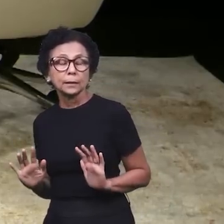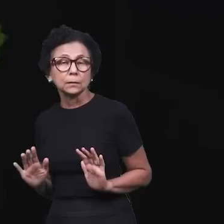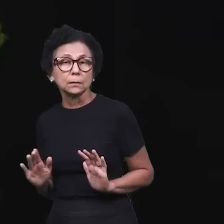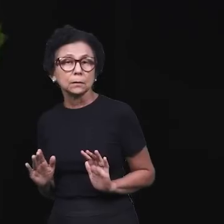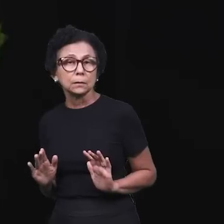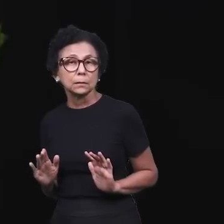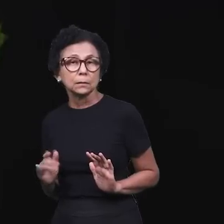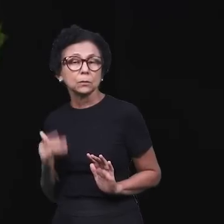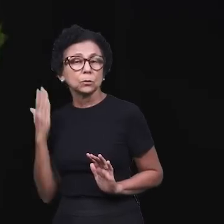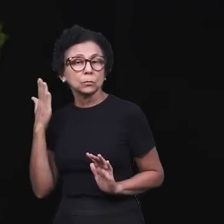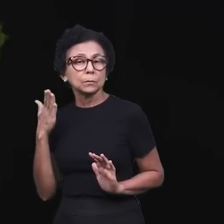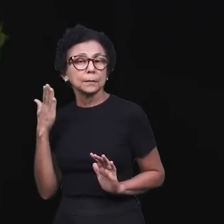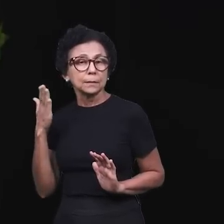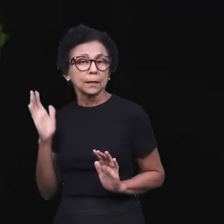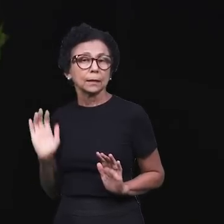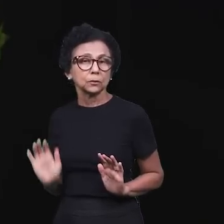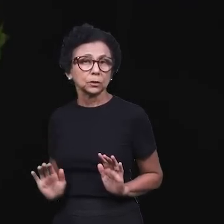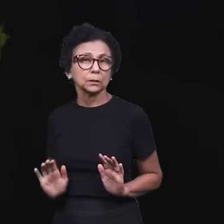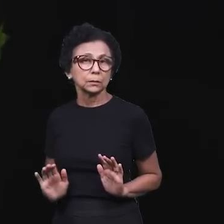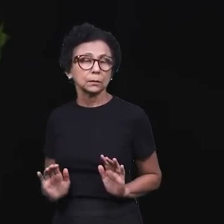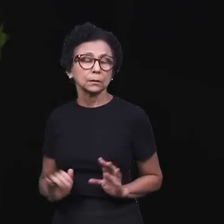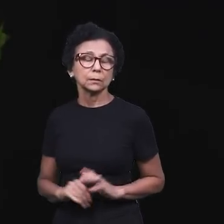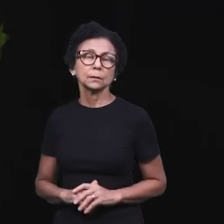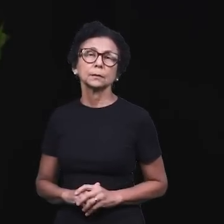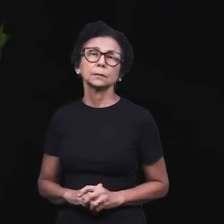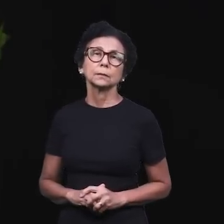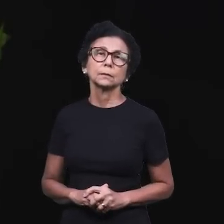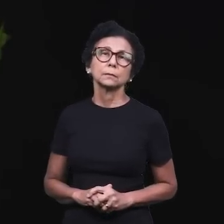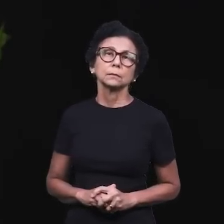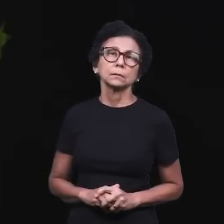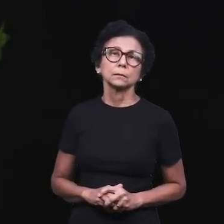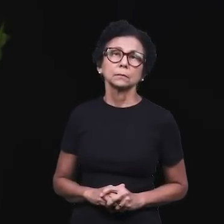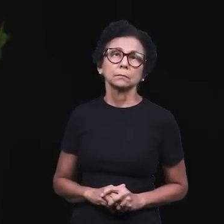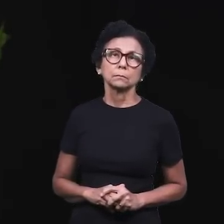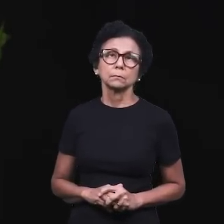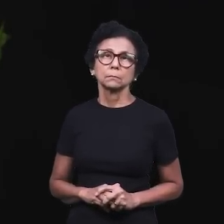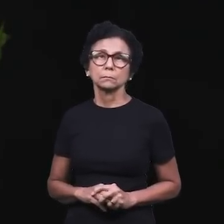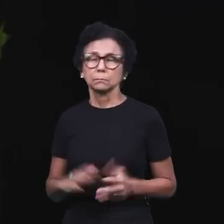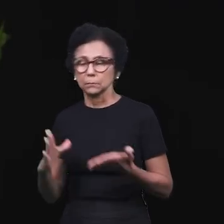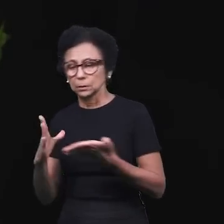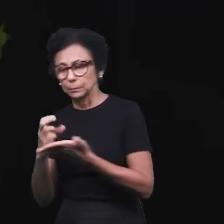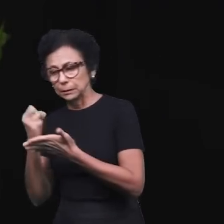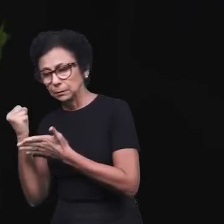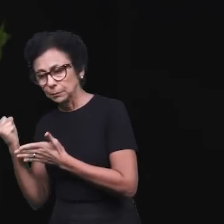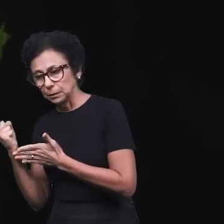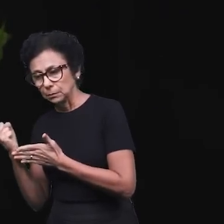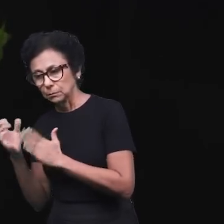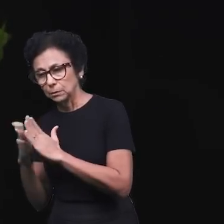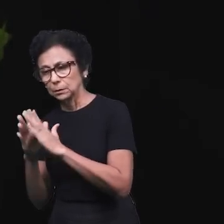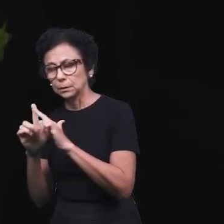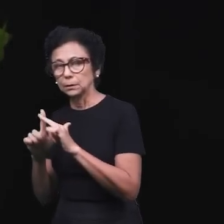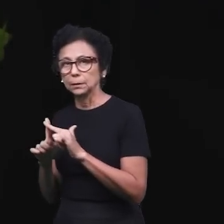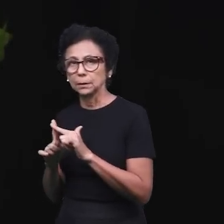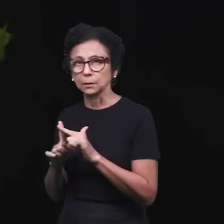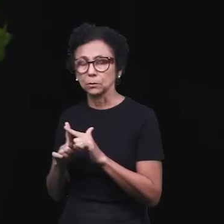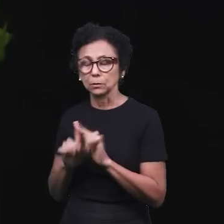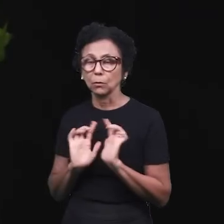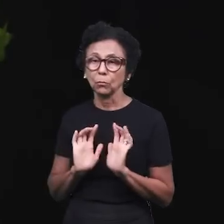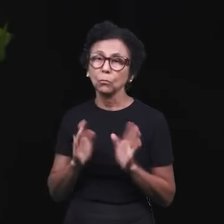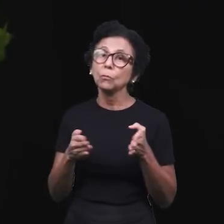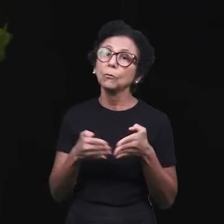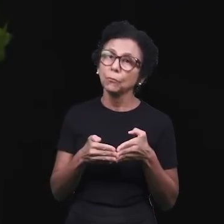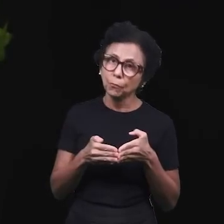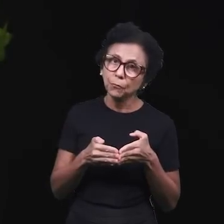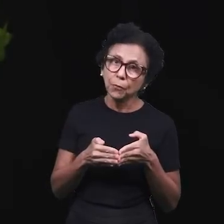era sobre o arrebatamento da igreja. Quer dizer, o foco da nossa